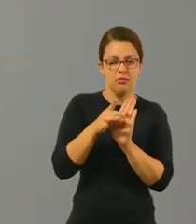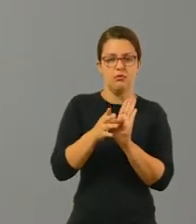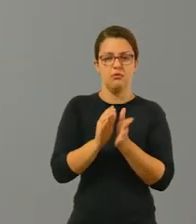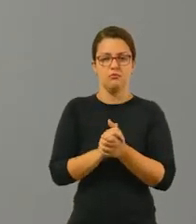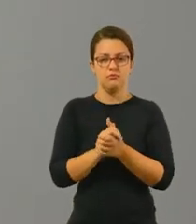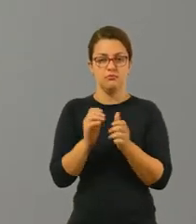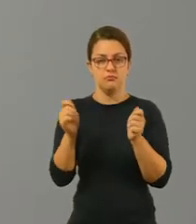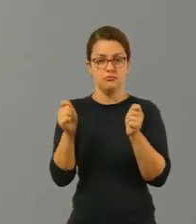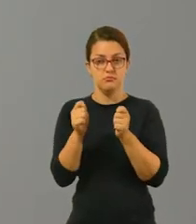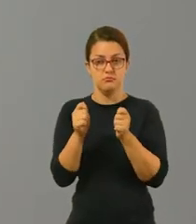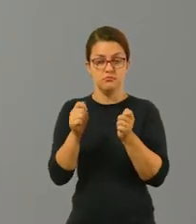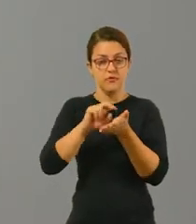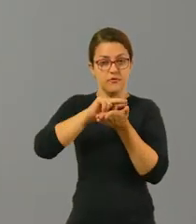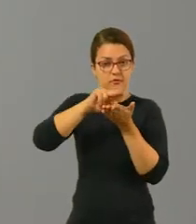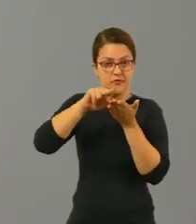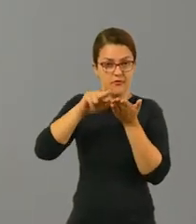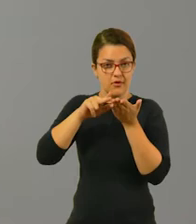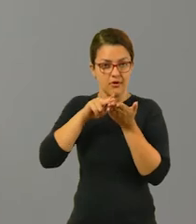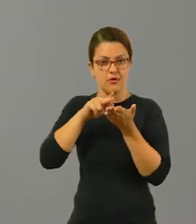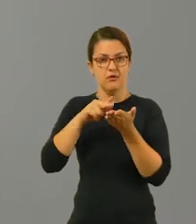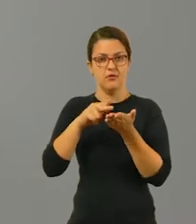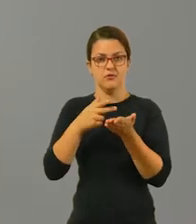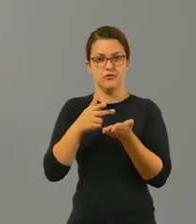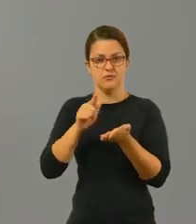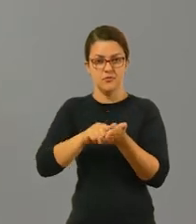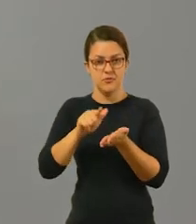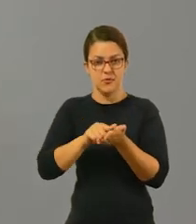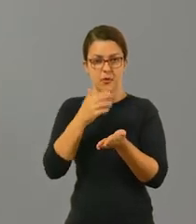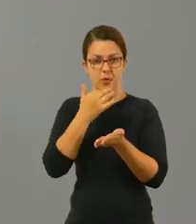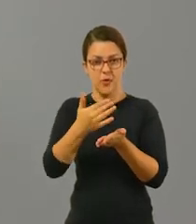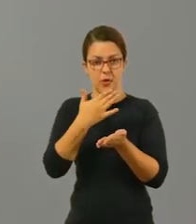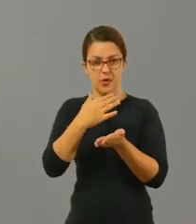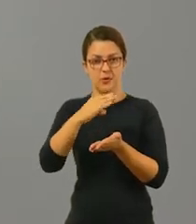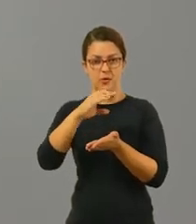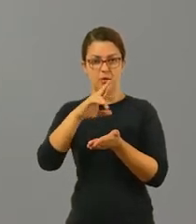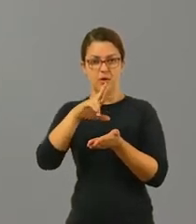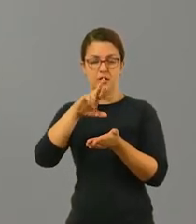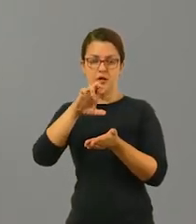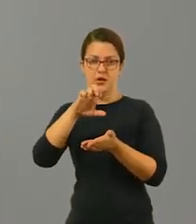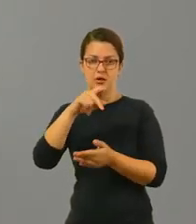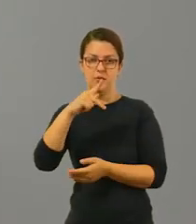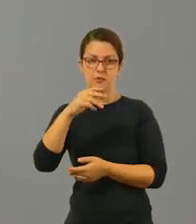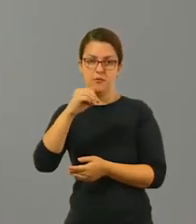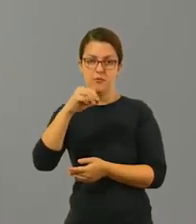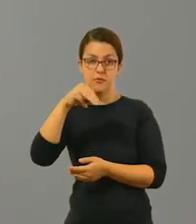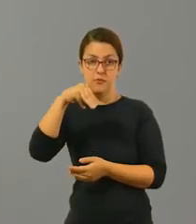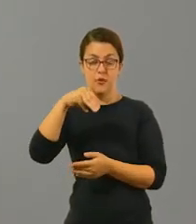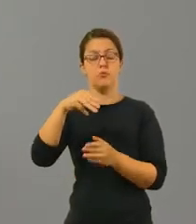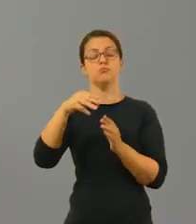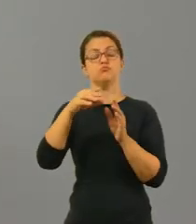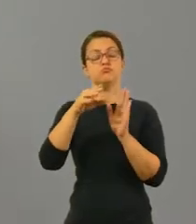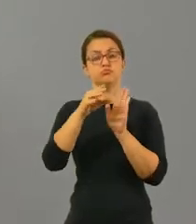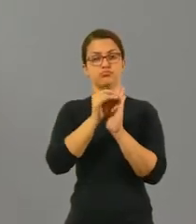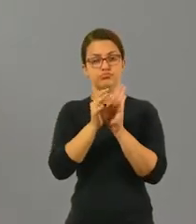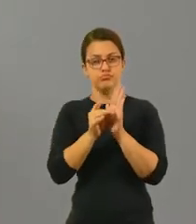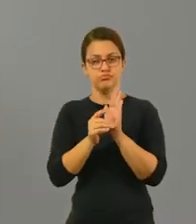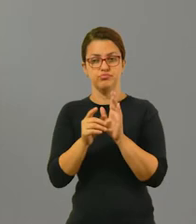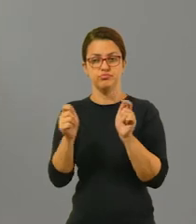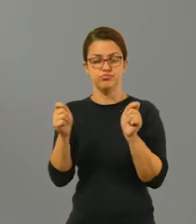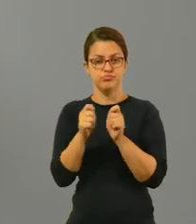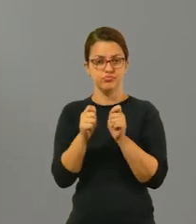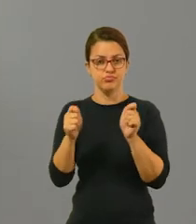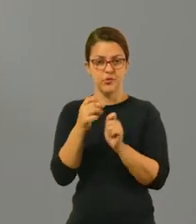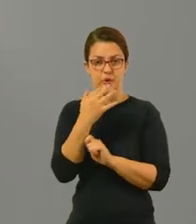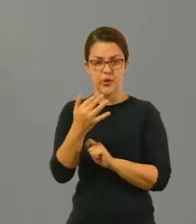para completar, peguem vários pedacinhos de papel crepom e colem para deixar o seu dragão